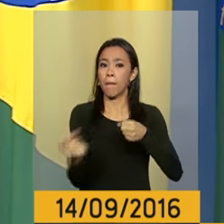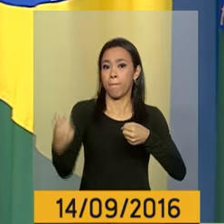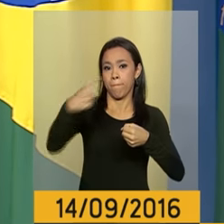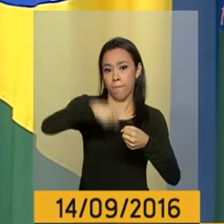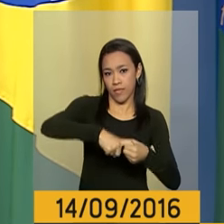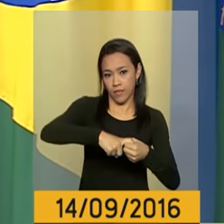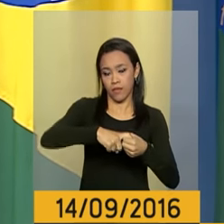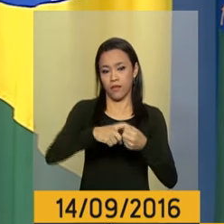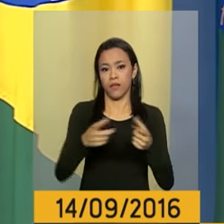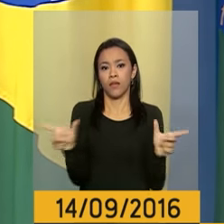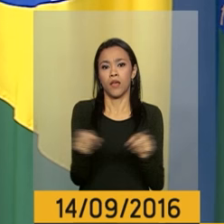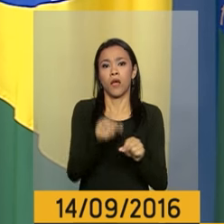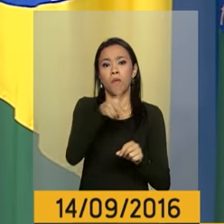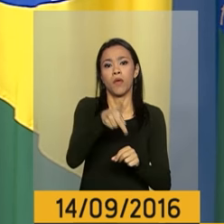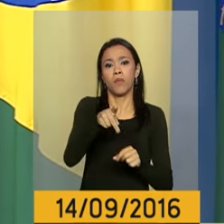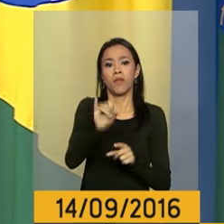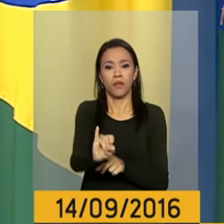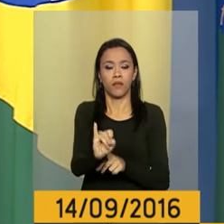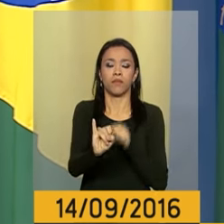vamos conceder